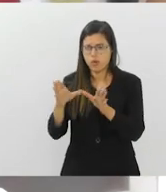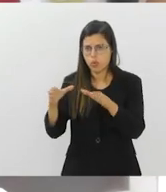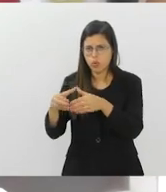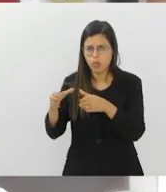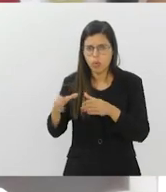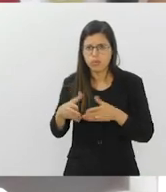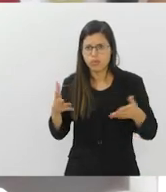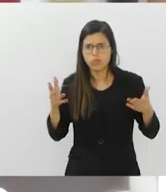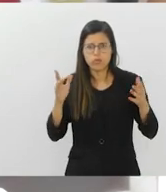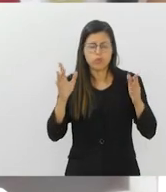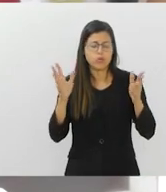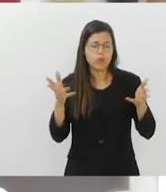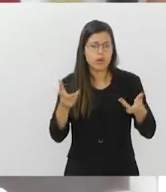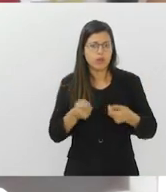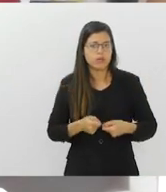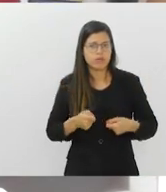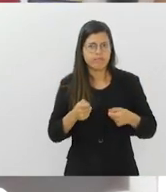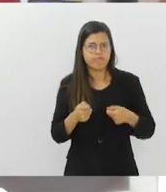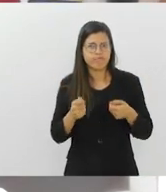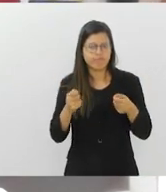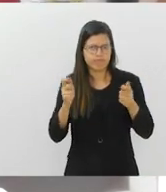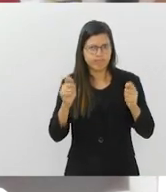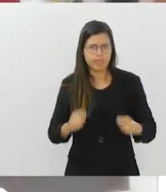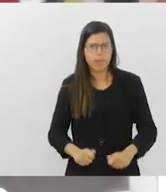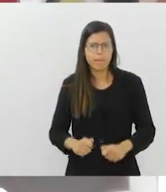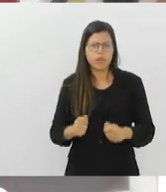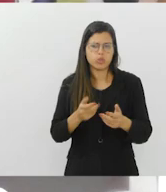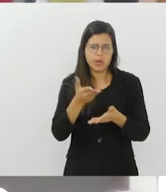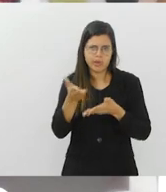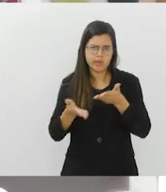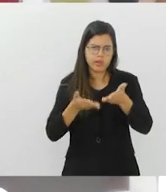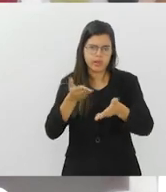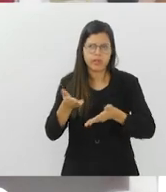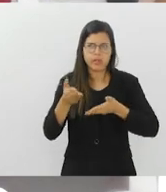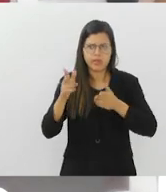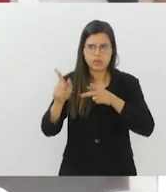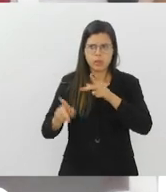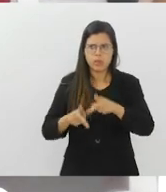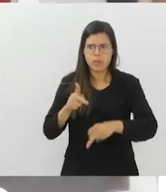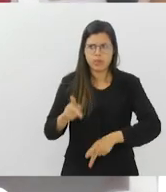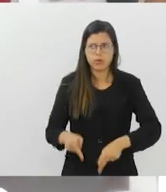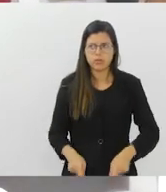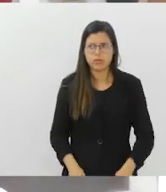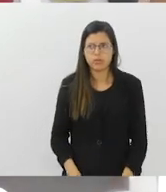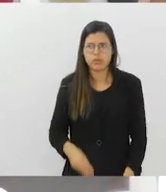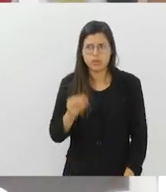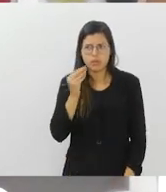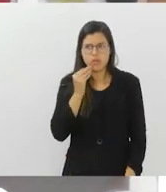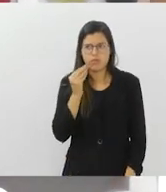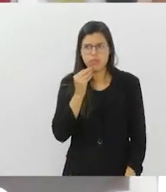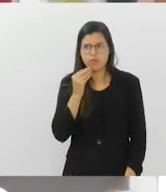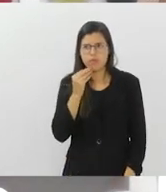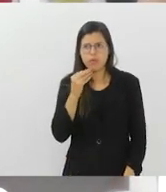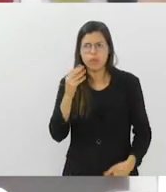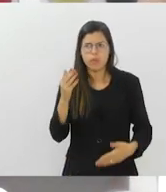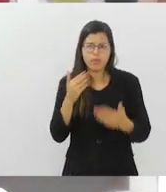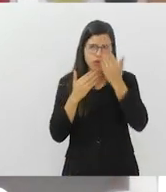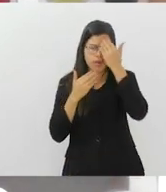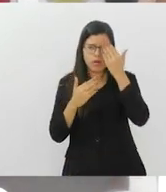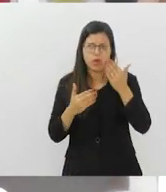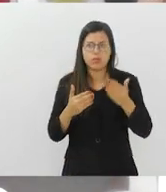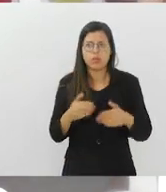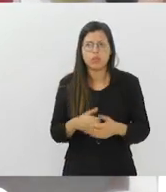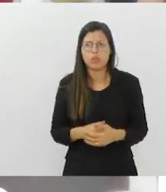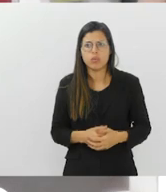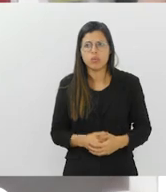cada vez mais preparado para atender as demandas dessa população. Isso é evidente. Obrigado pela contribuição. Eu queria passar a palavra agora, eu preciso passar